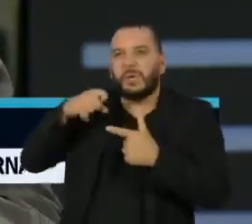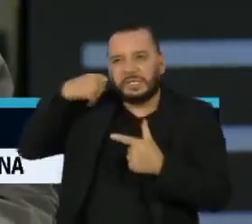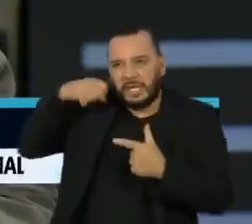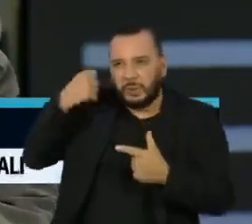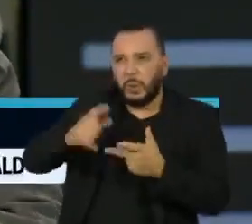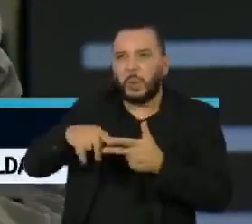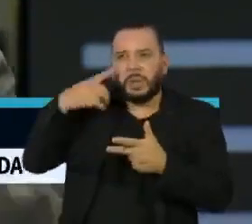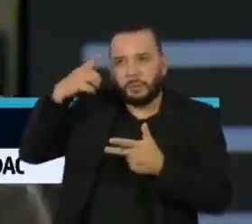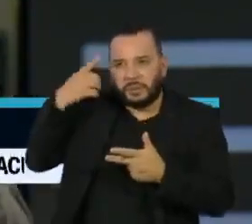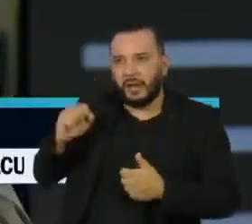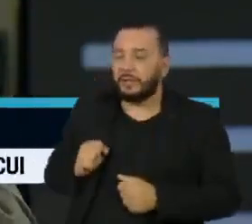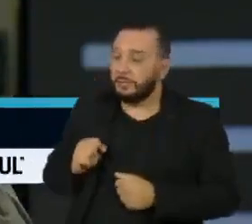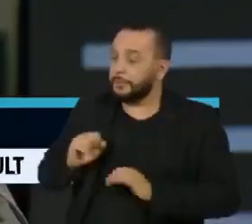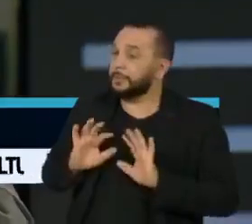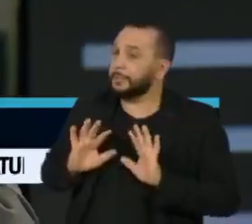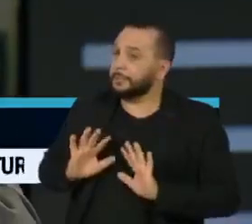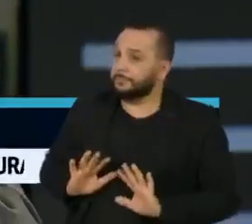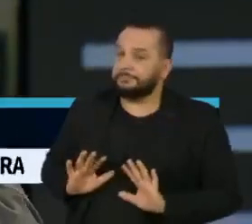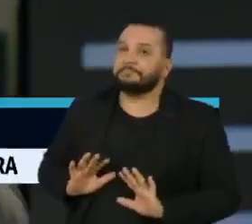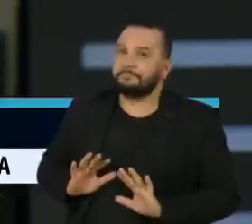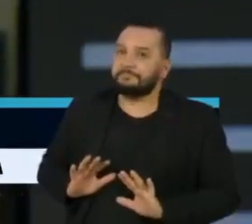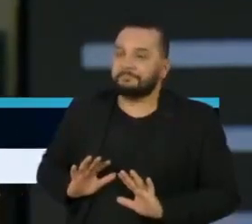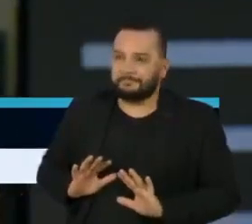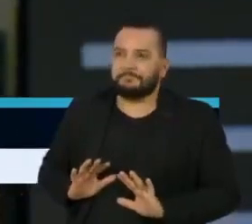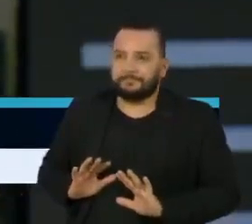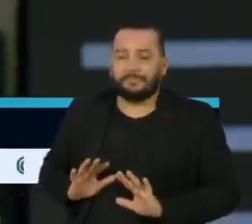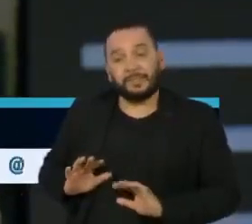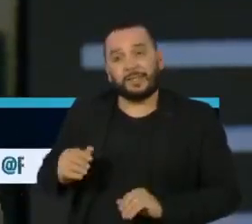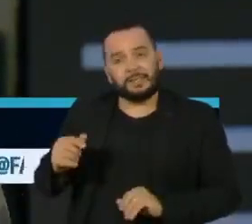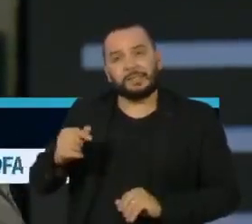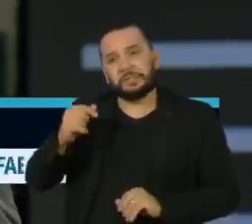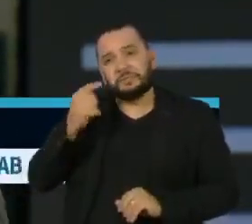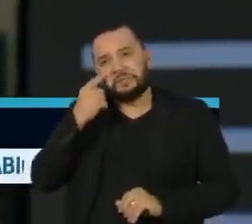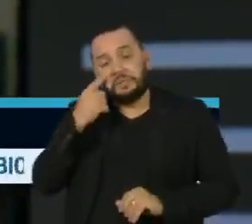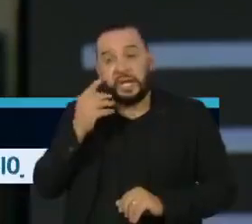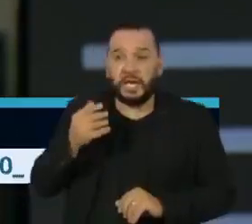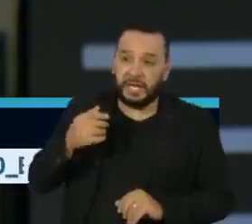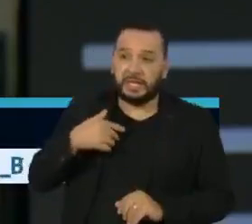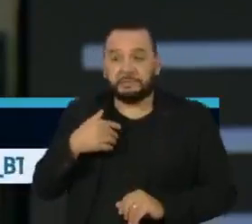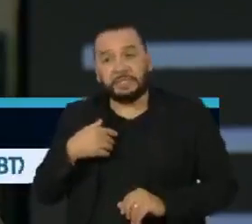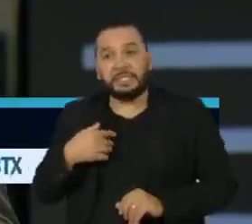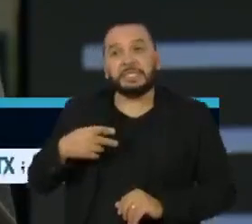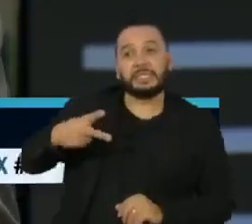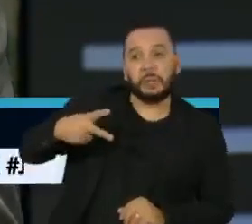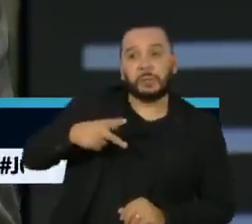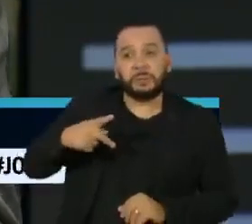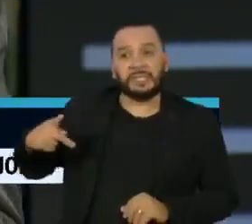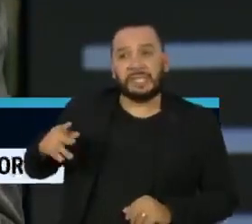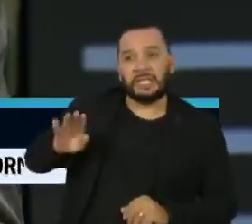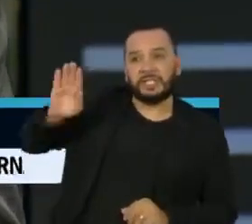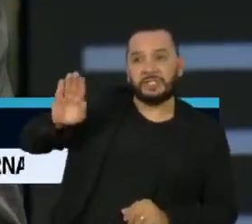etc. Secundariamente, ele vai olhar a presidência. Então, nesse caso, eu acho que se